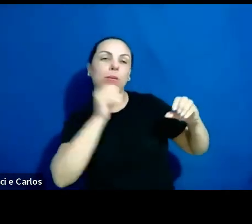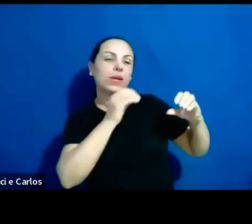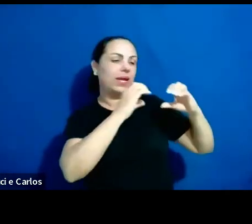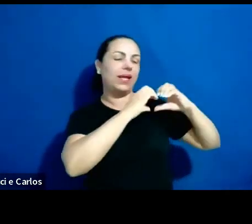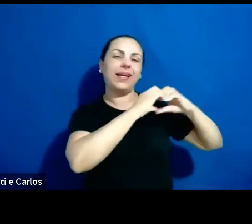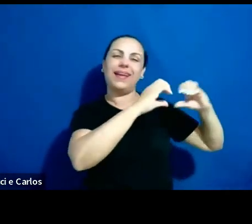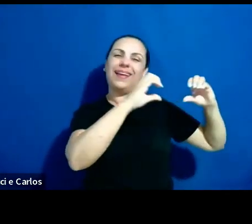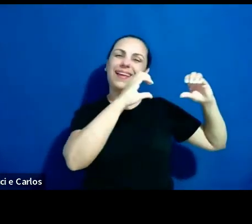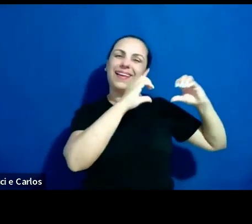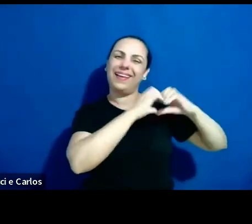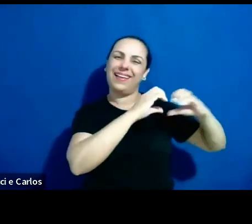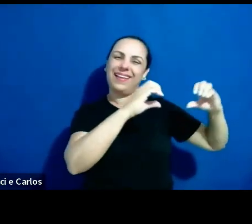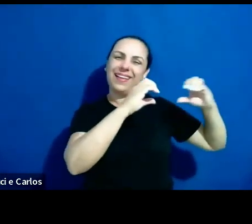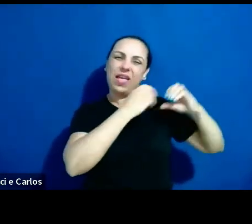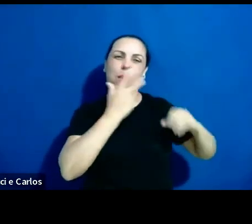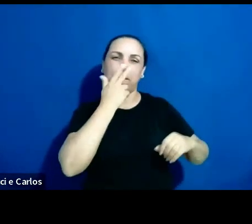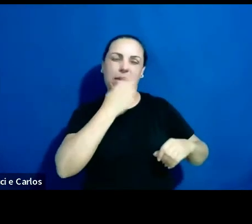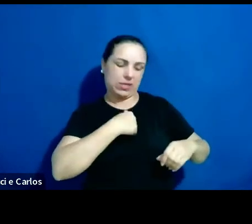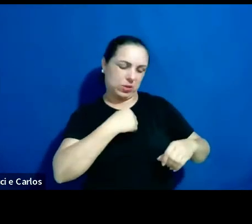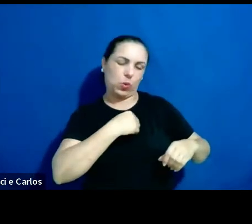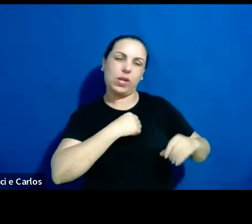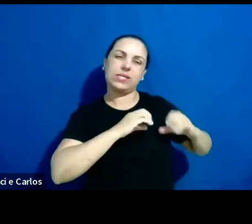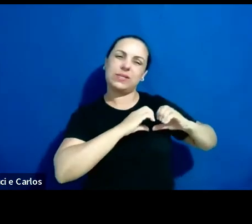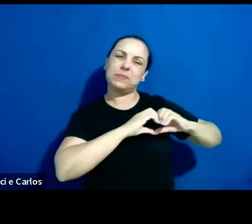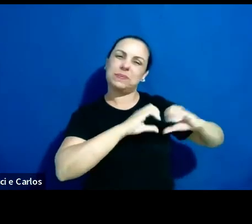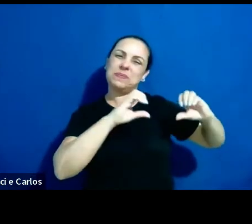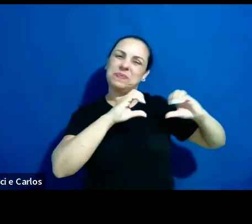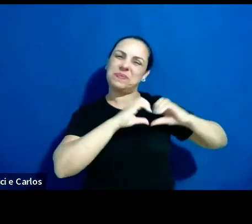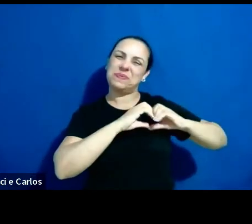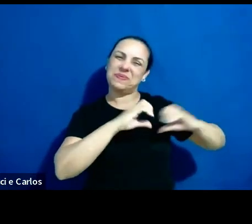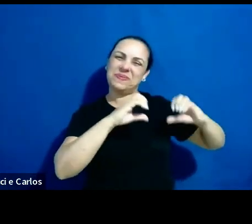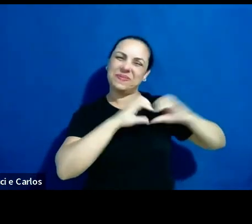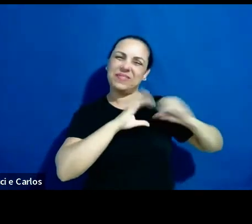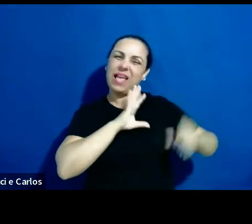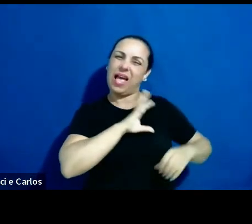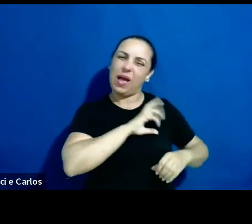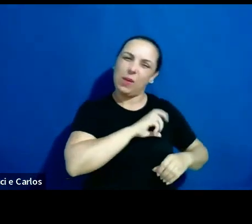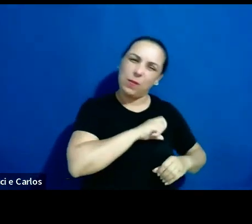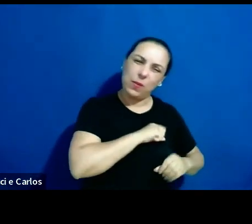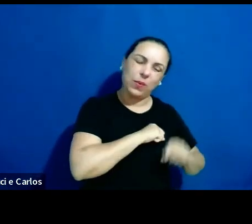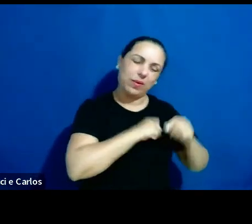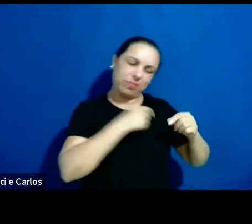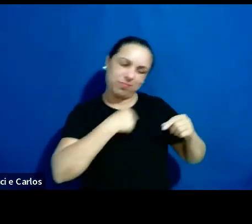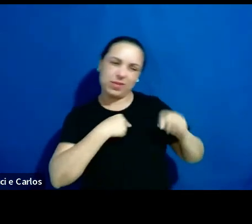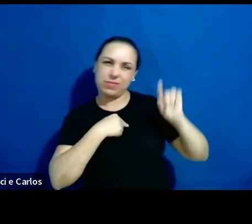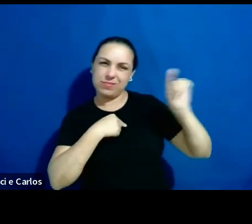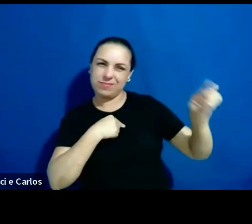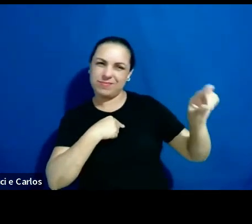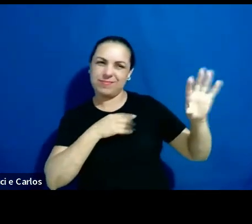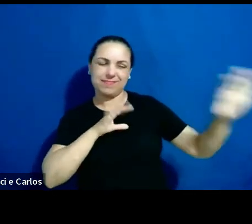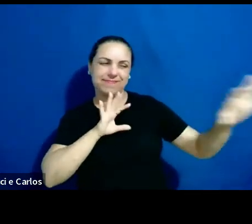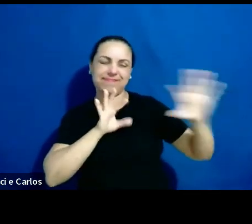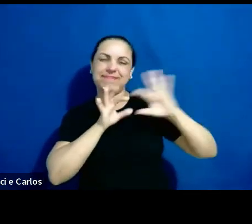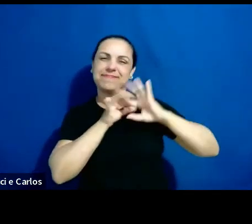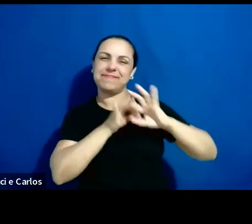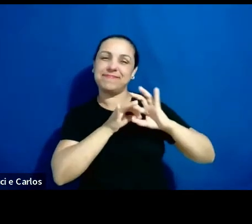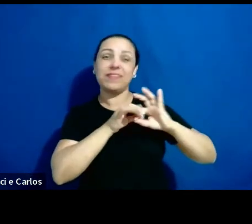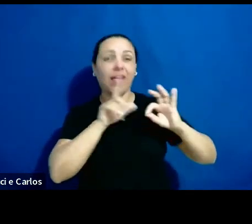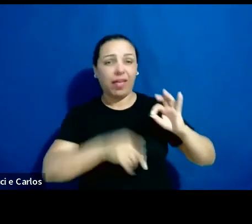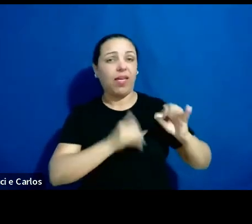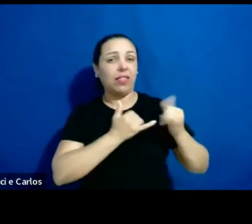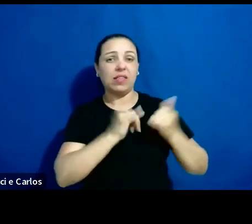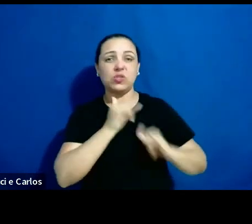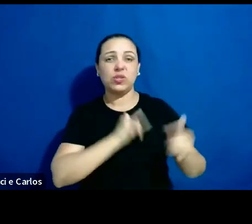coração. O coração está se comunicando com o outro coração. Isso é energia,